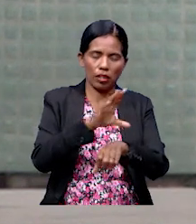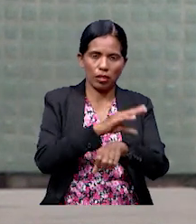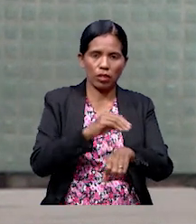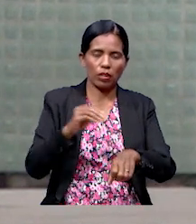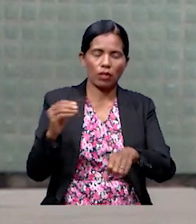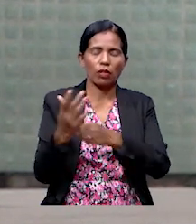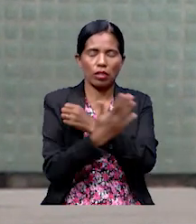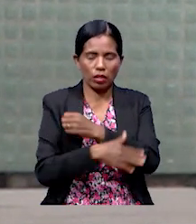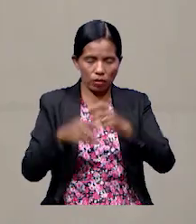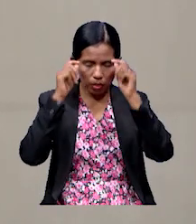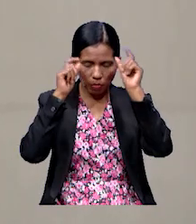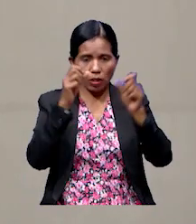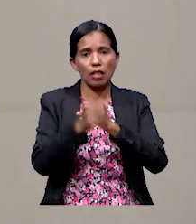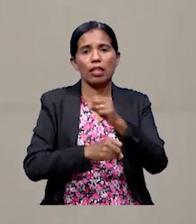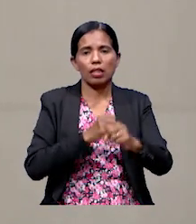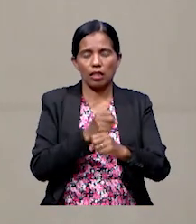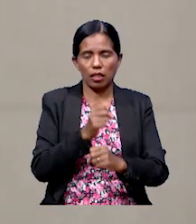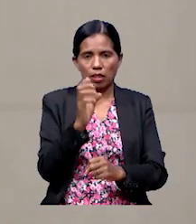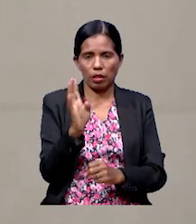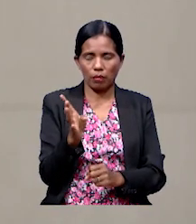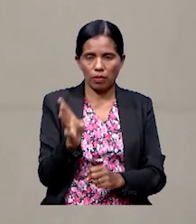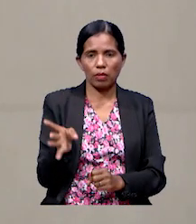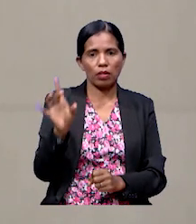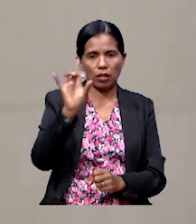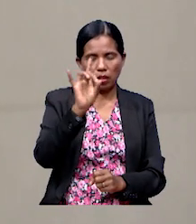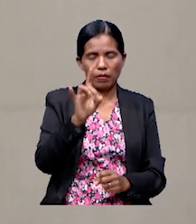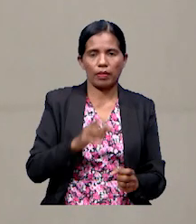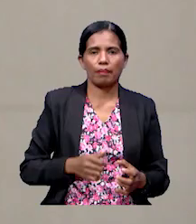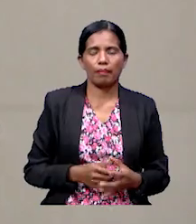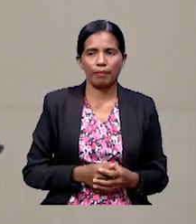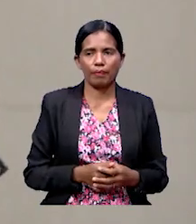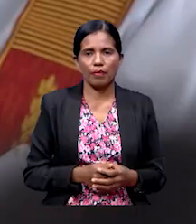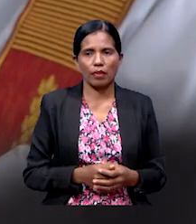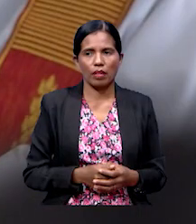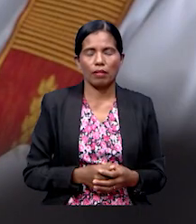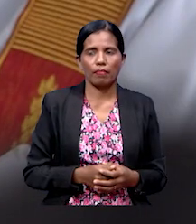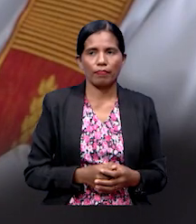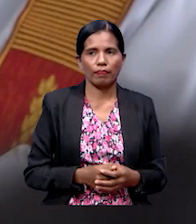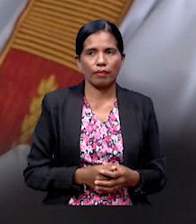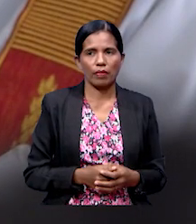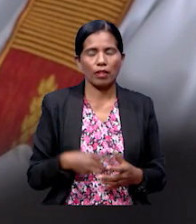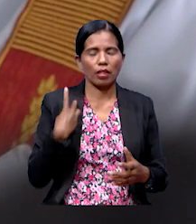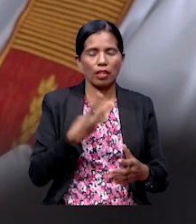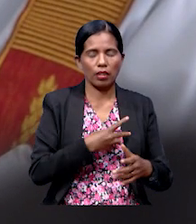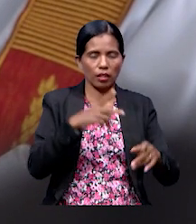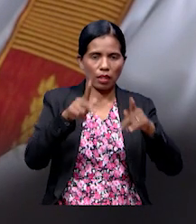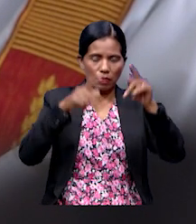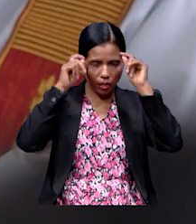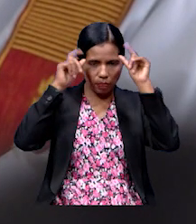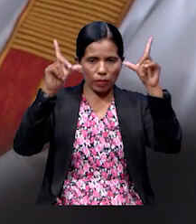nulu resingwal fo watot baita amang ida baita timoron amang